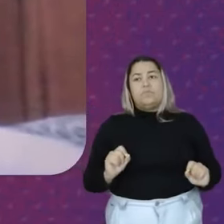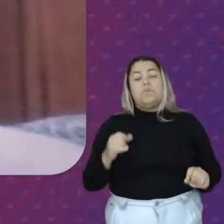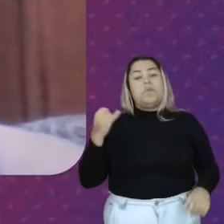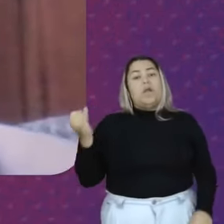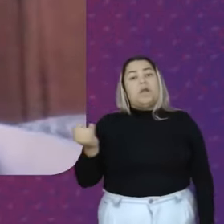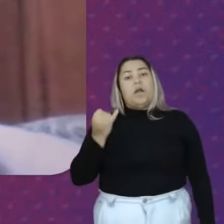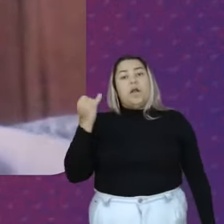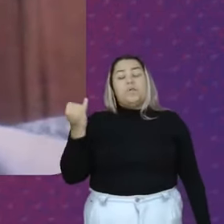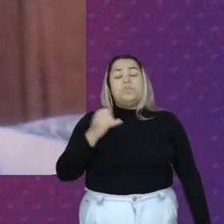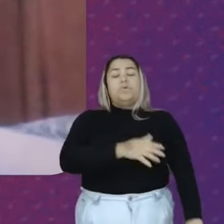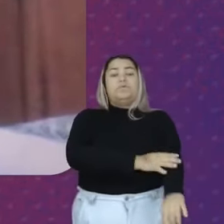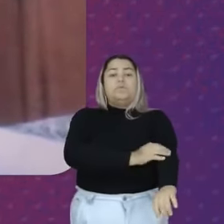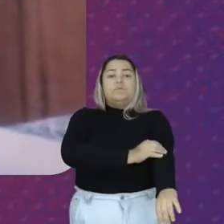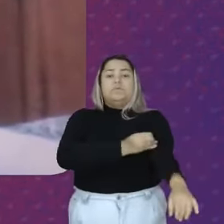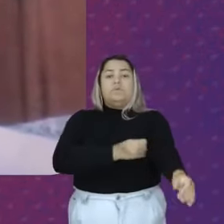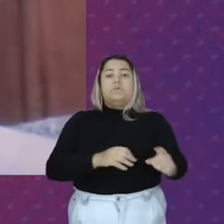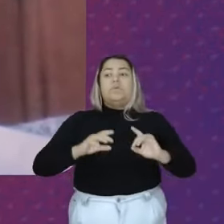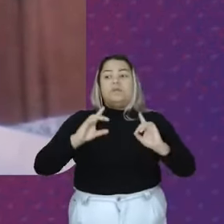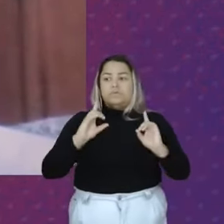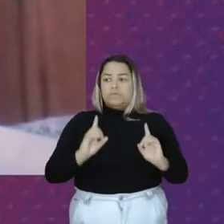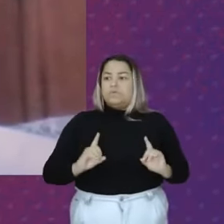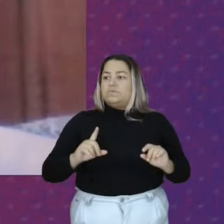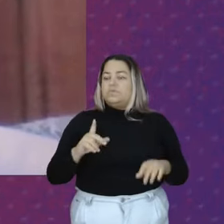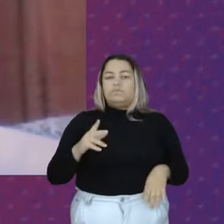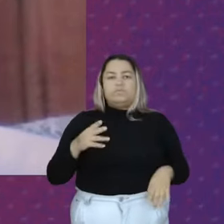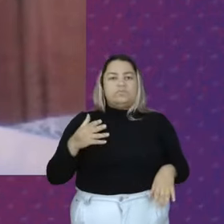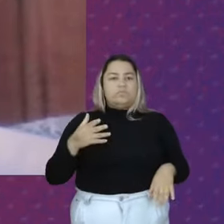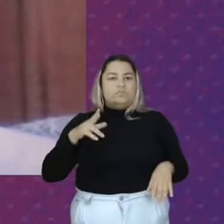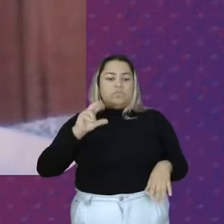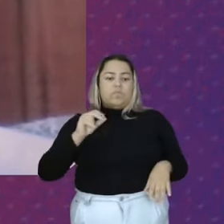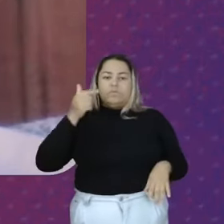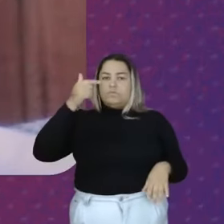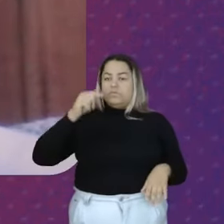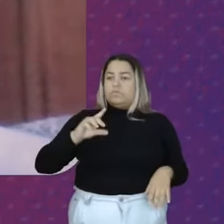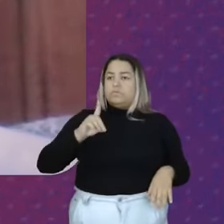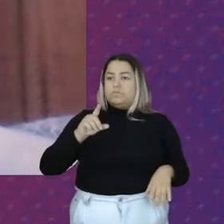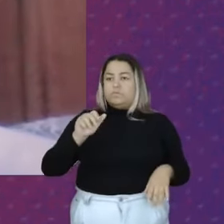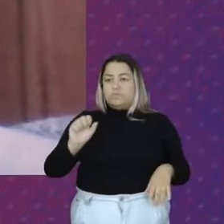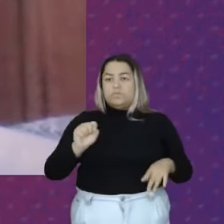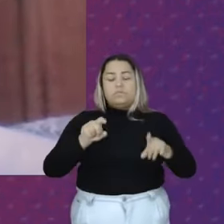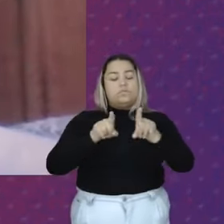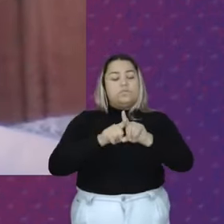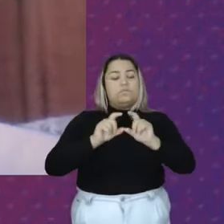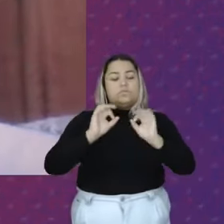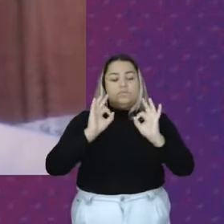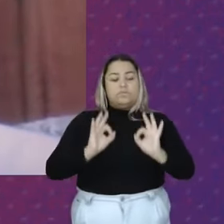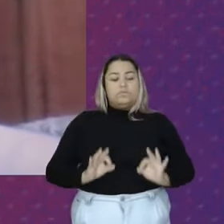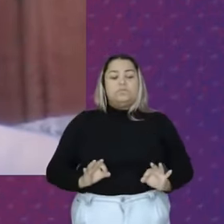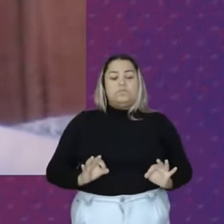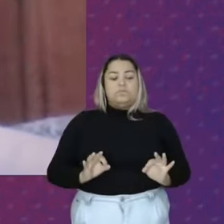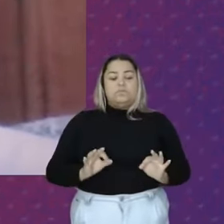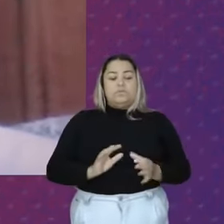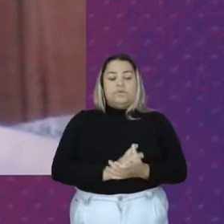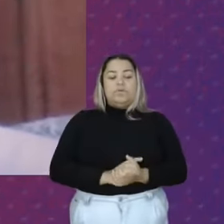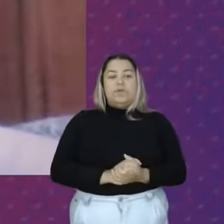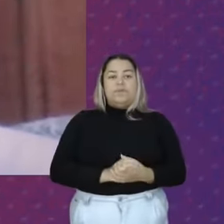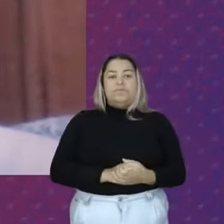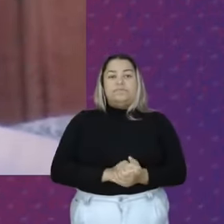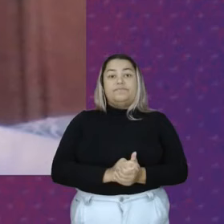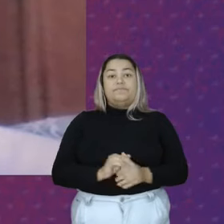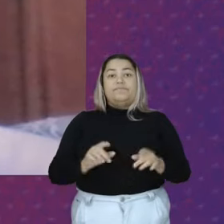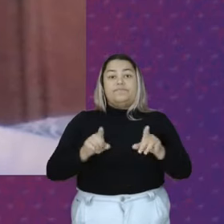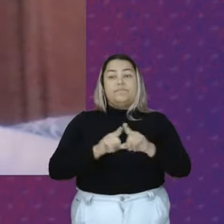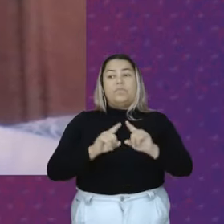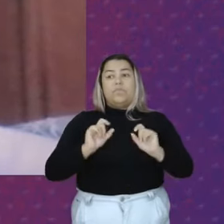importância da deficiência nós não conseguimos ter dados adequados para mulher com nós temos a lei de cpas trabalho das